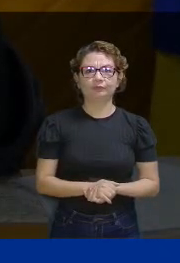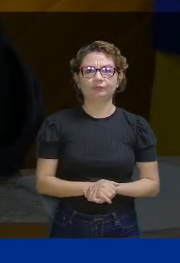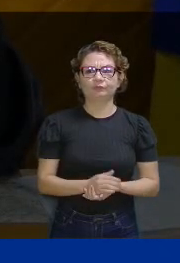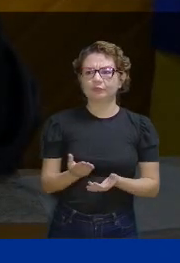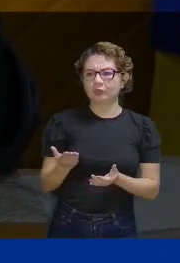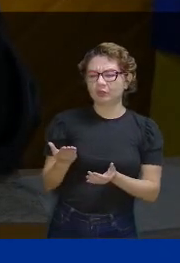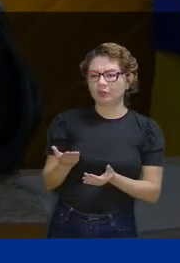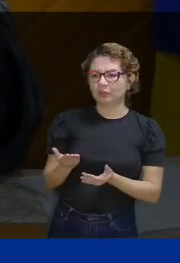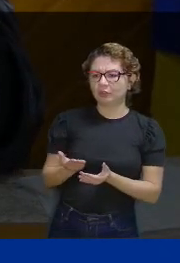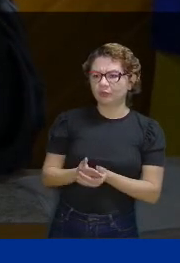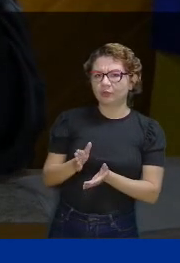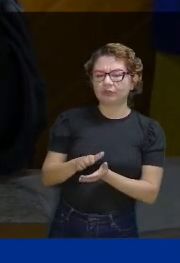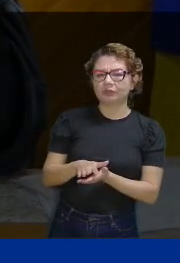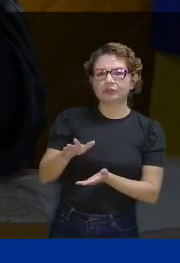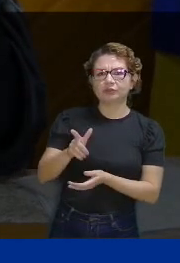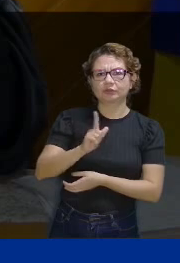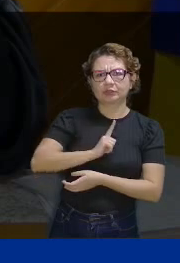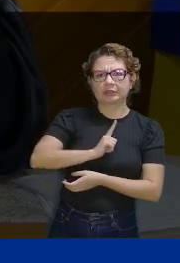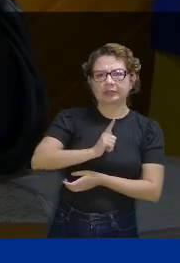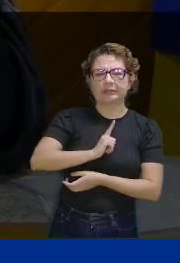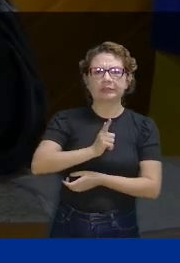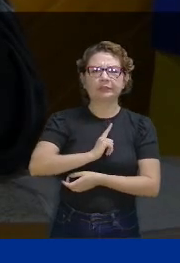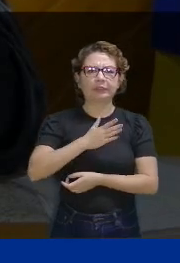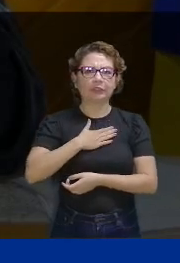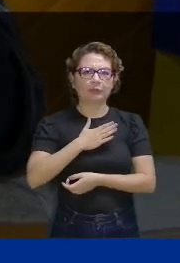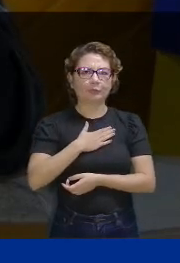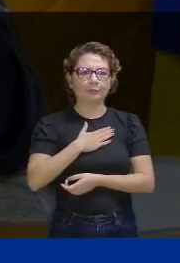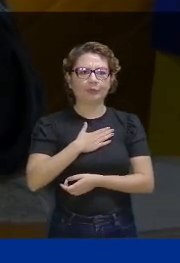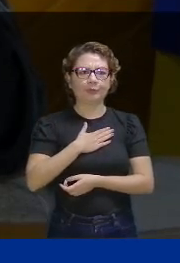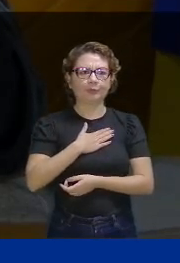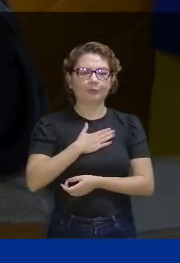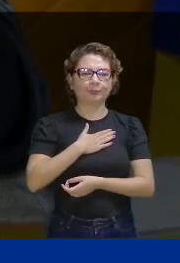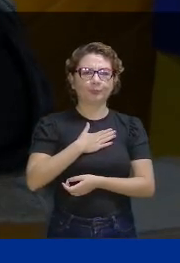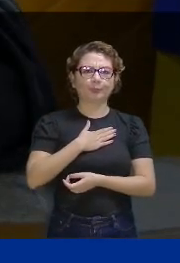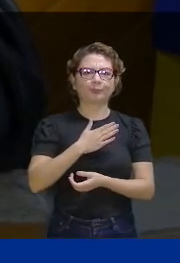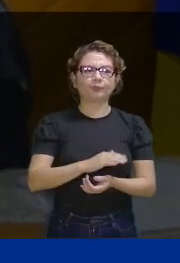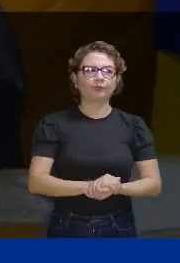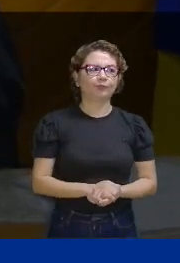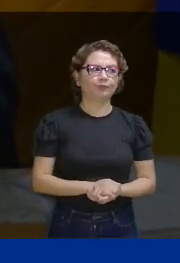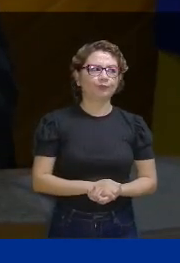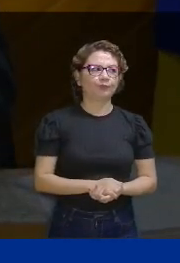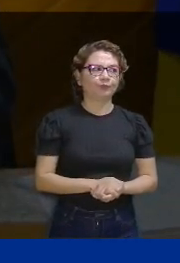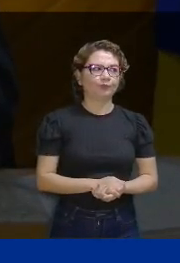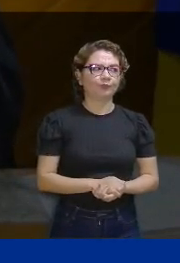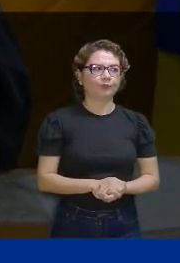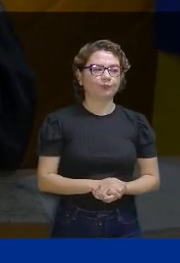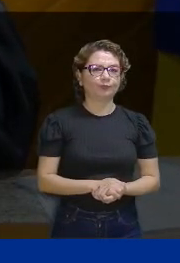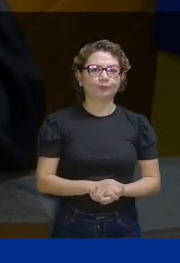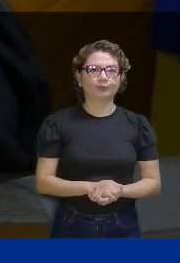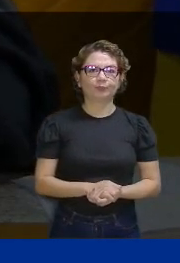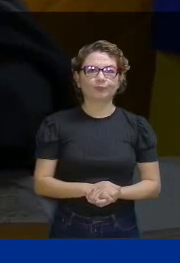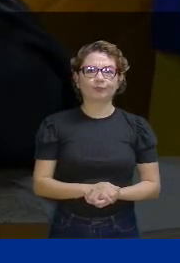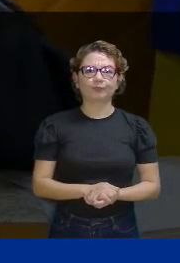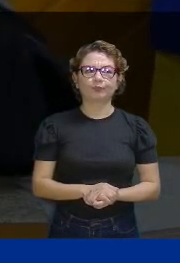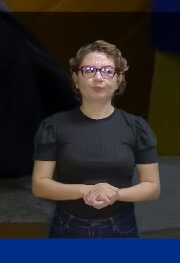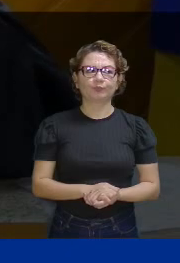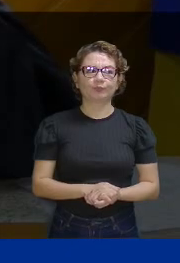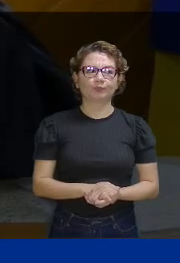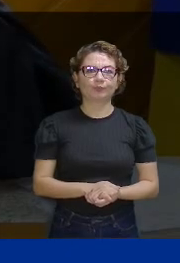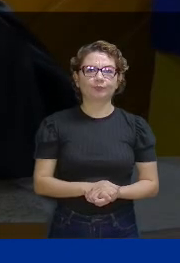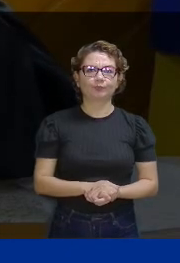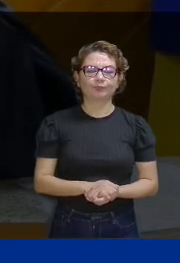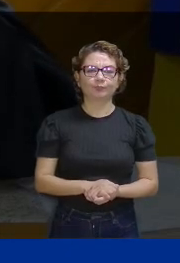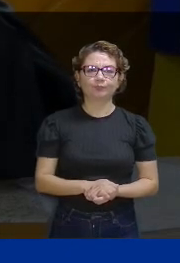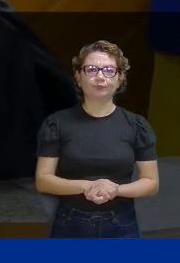mesa. Senhor presidente, tem um processo meu. Ontem. Foco no desembargador Agostinho Ok,